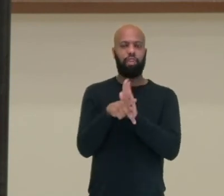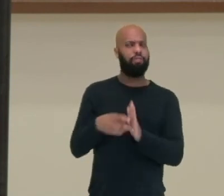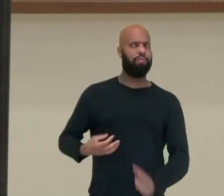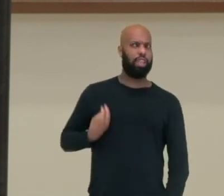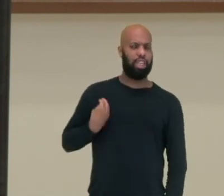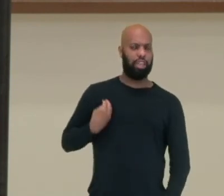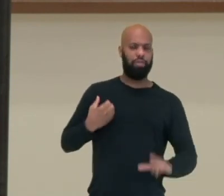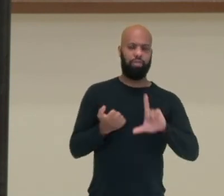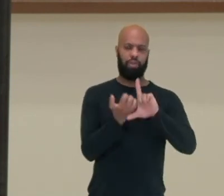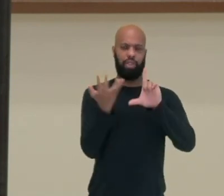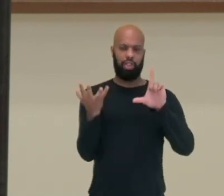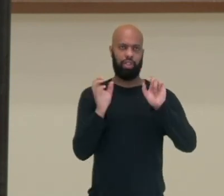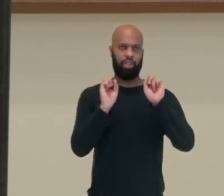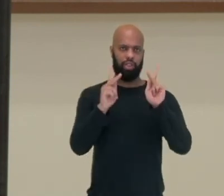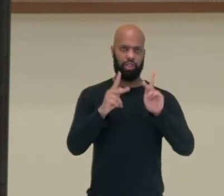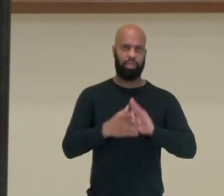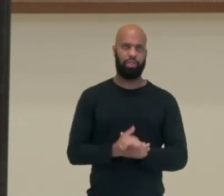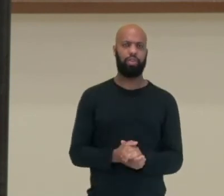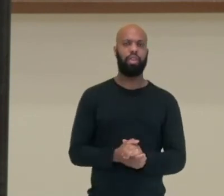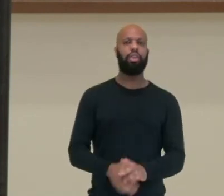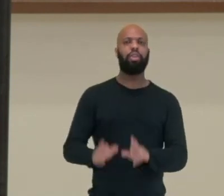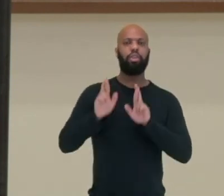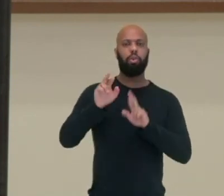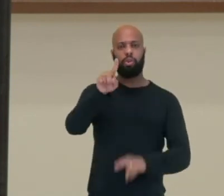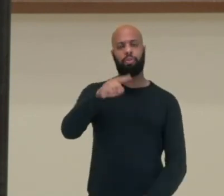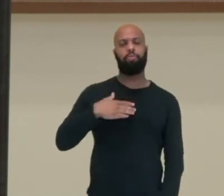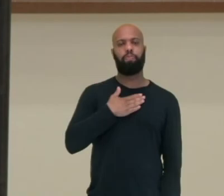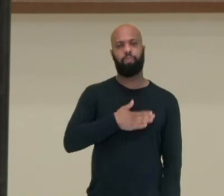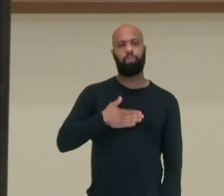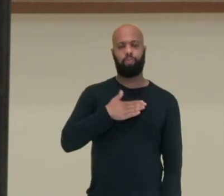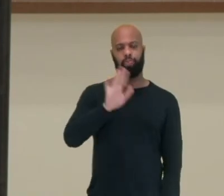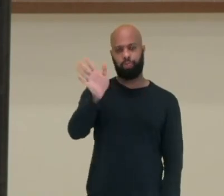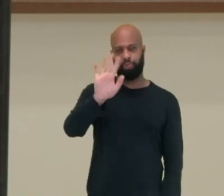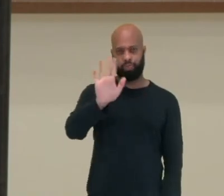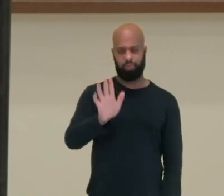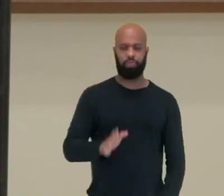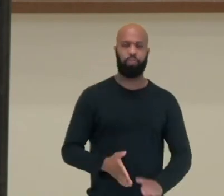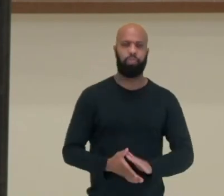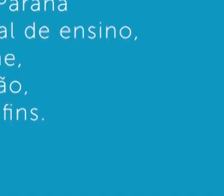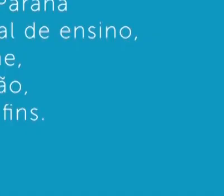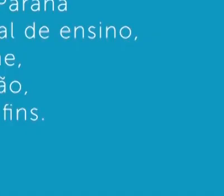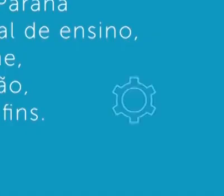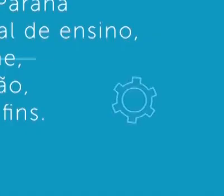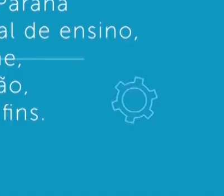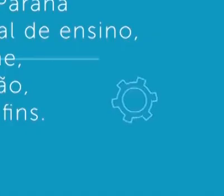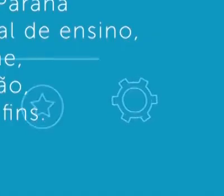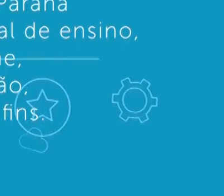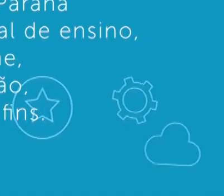existência do logaritmo. Espero que vocês tenham gostado e até breve!